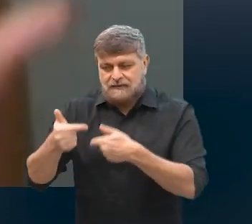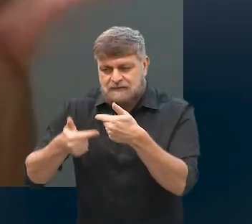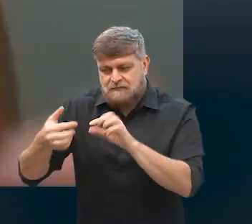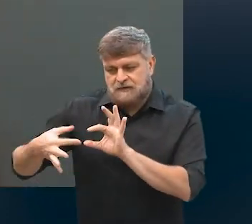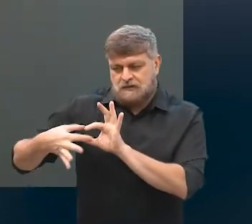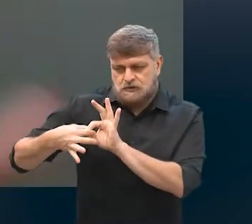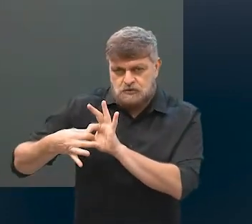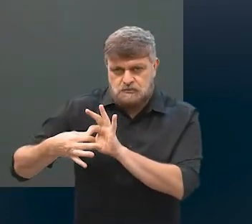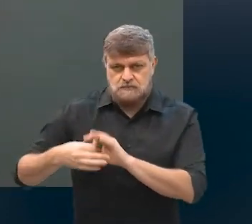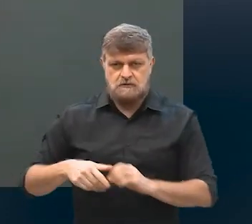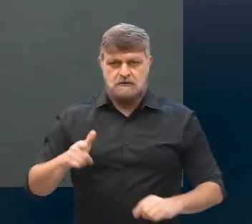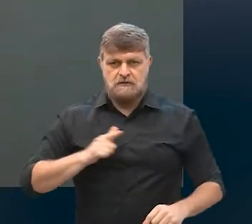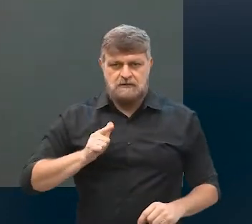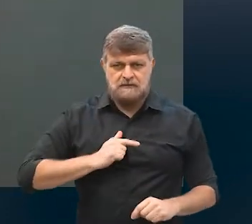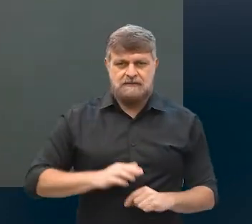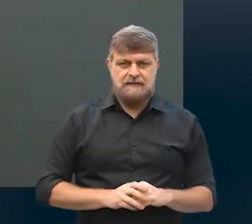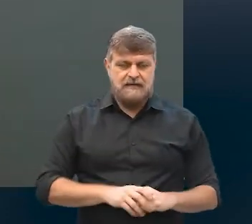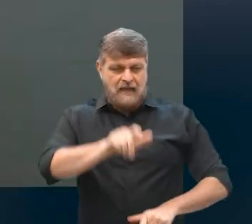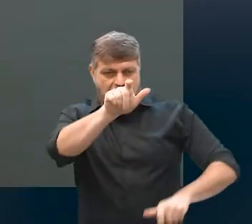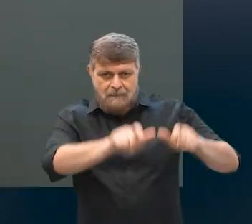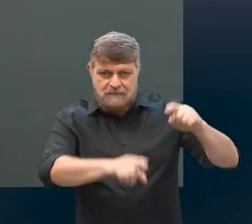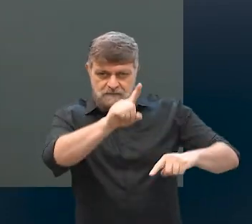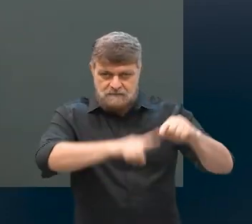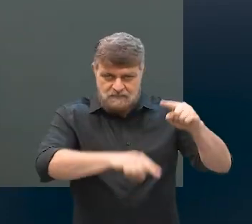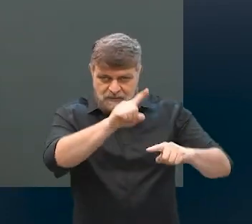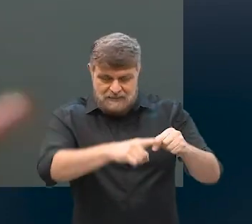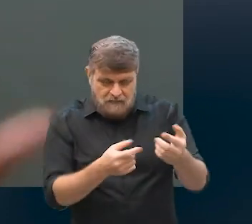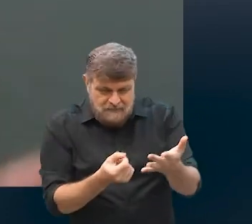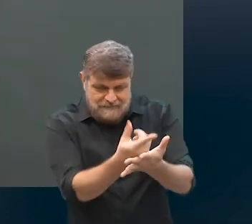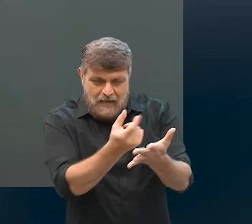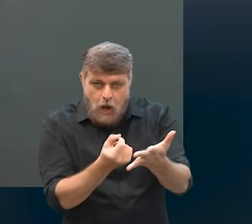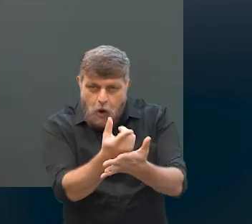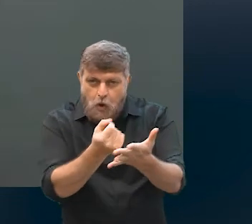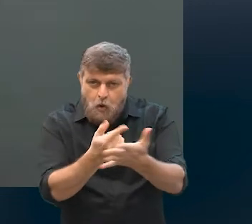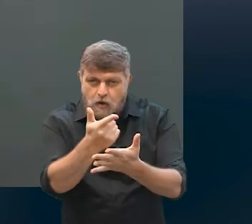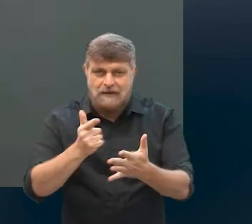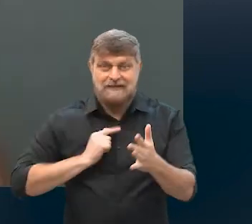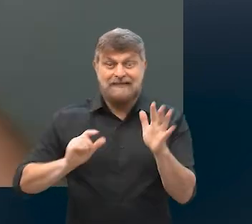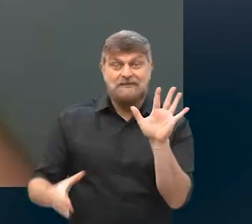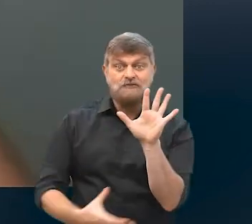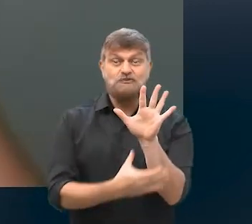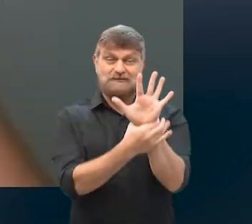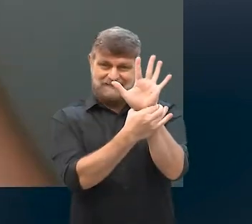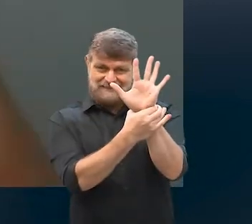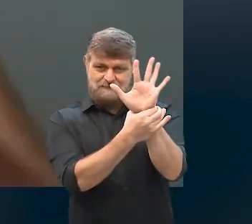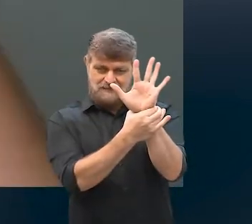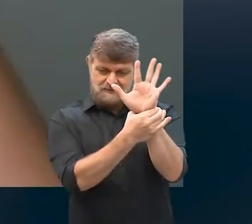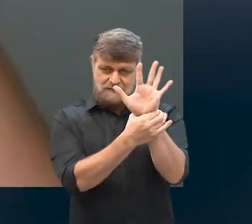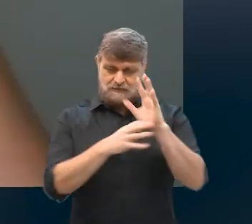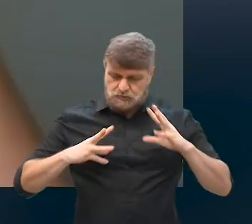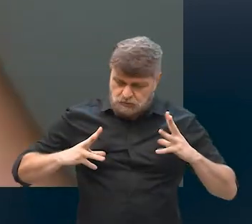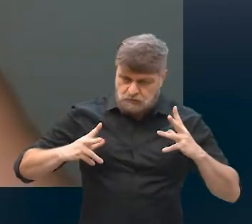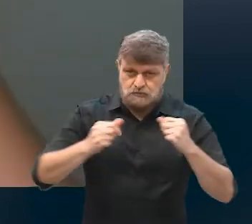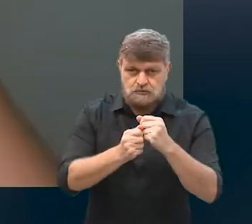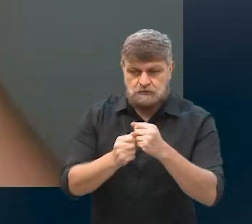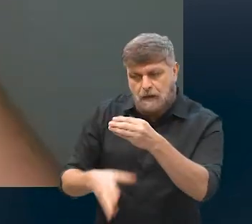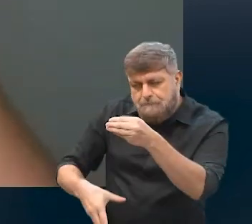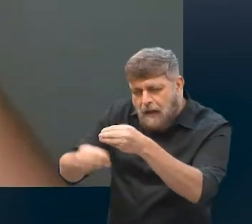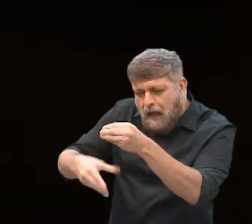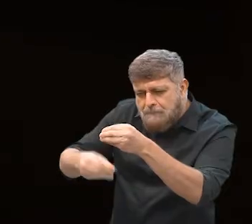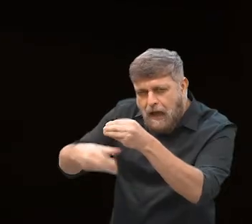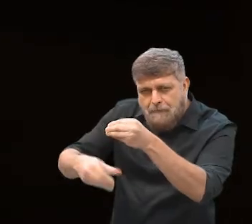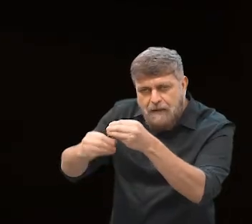você compra, às vezes, de produtores locais, que você tem um processo sustentável, tudo isso agrega valor ao